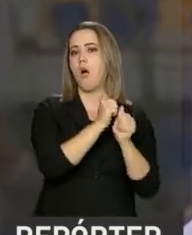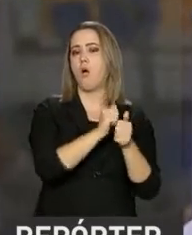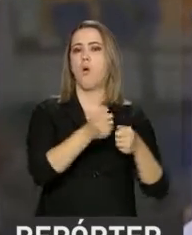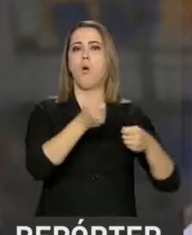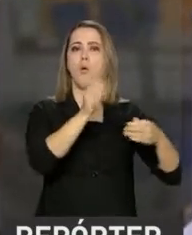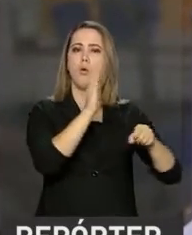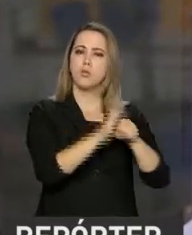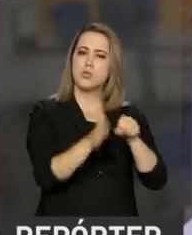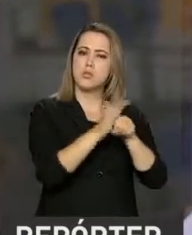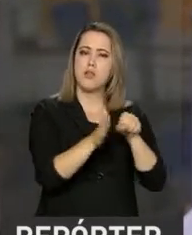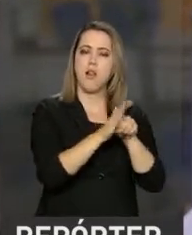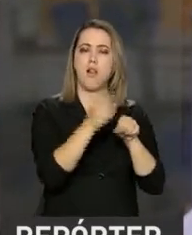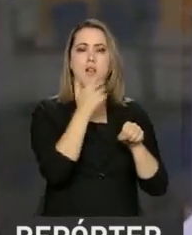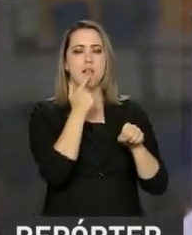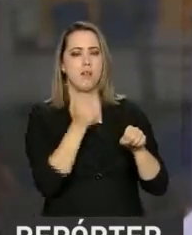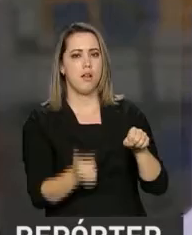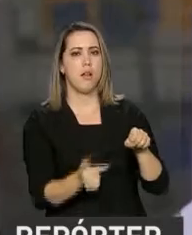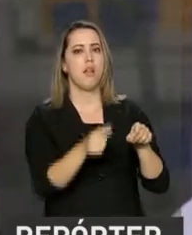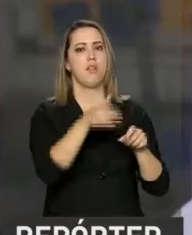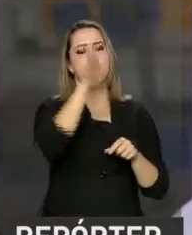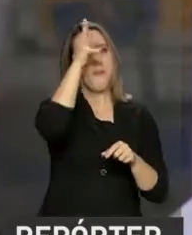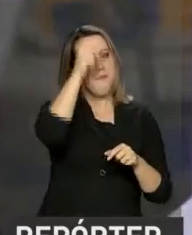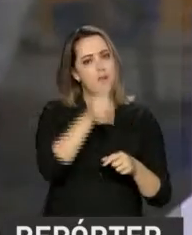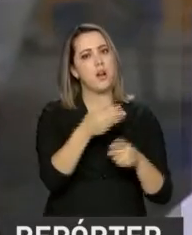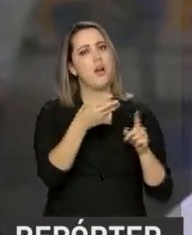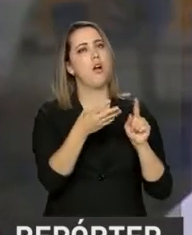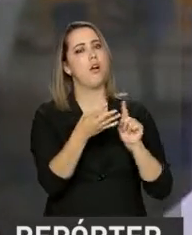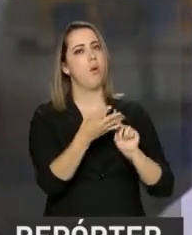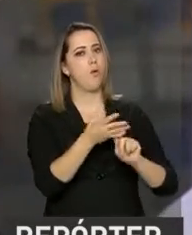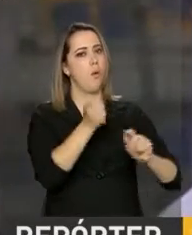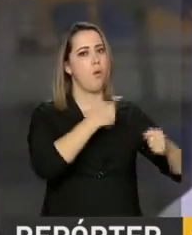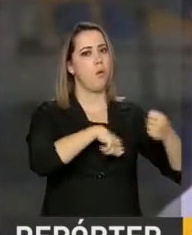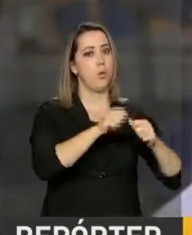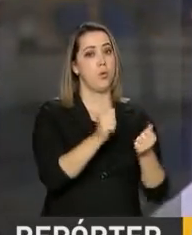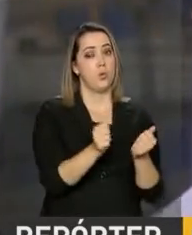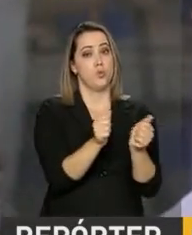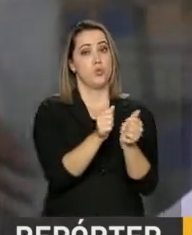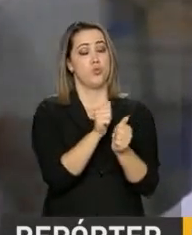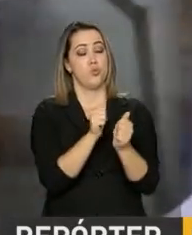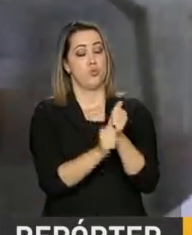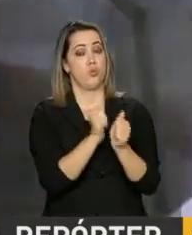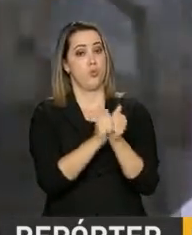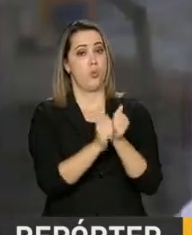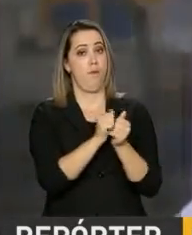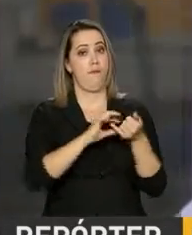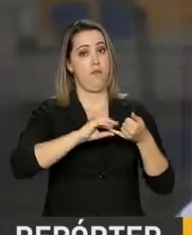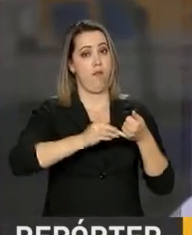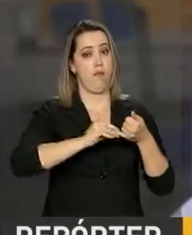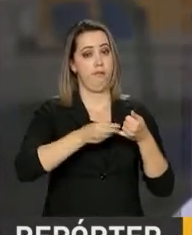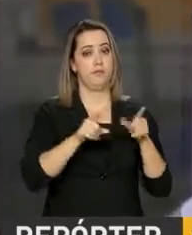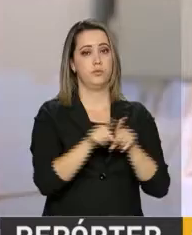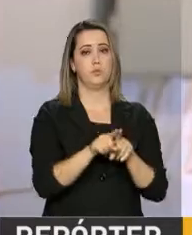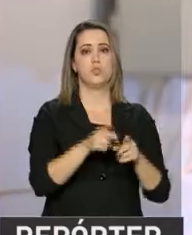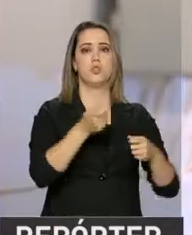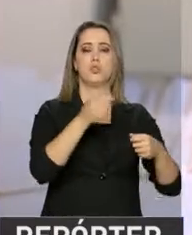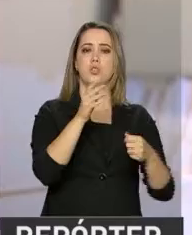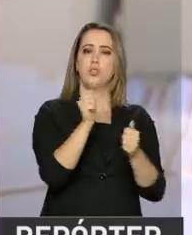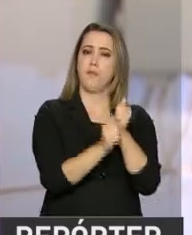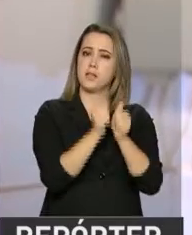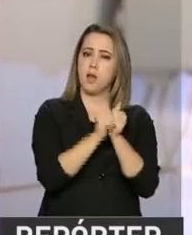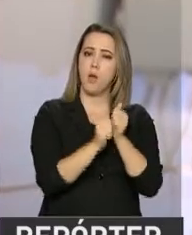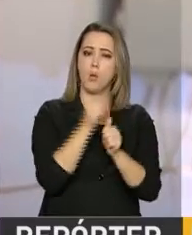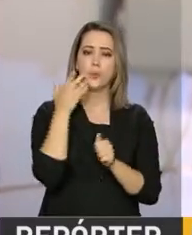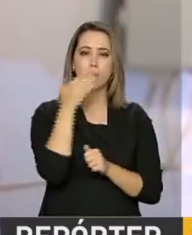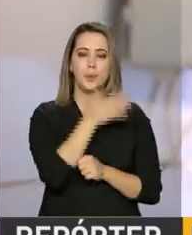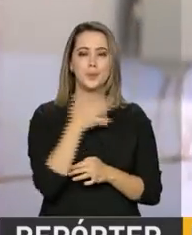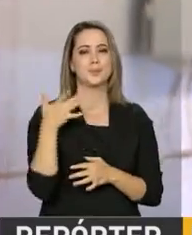um feijão, uma carne, outro dia uma galinhada, outro dia é um baião de dois, né? O lanche a gente faz arroz doce. E as